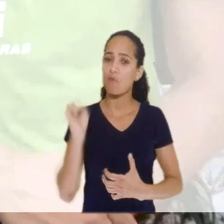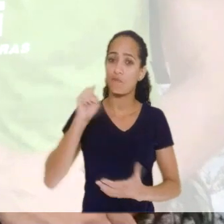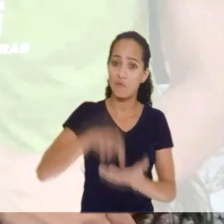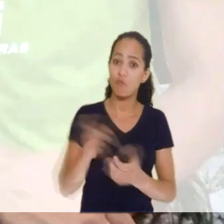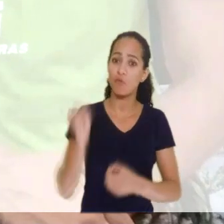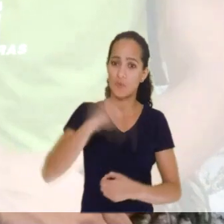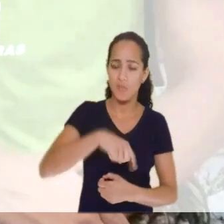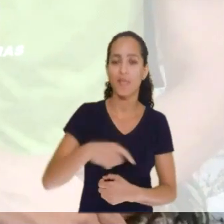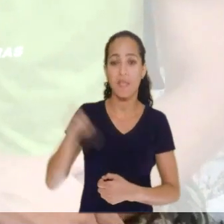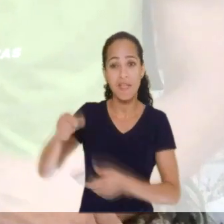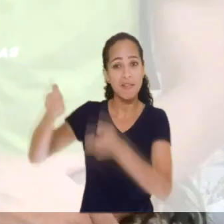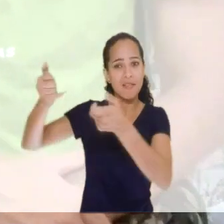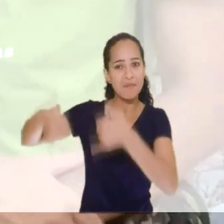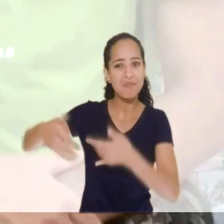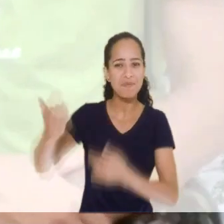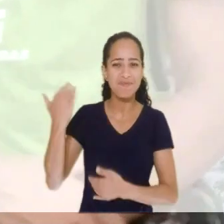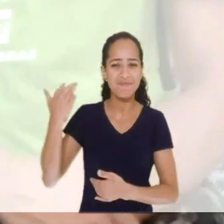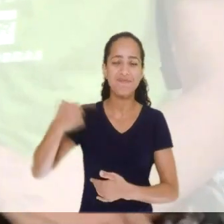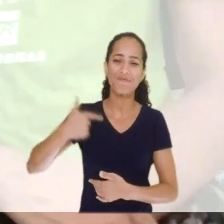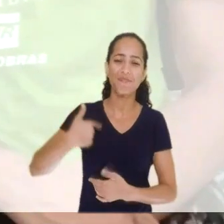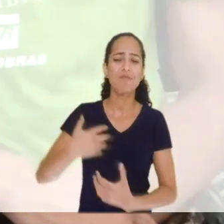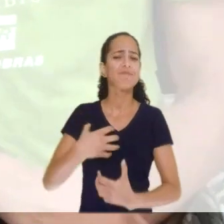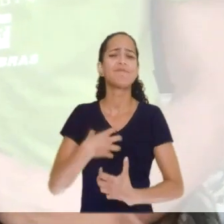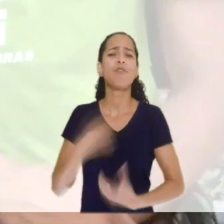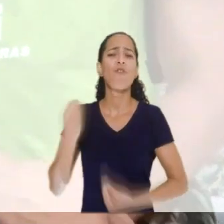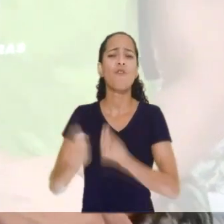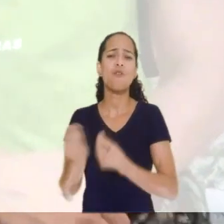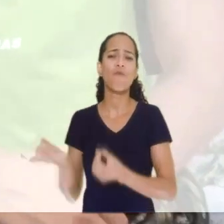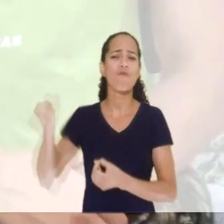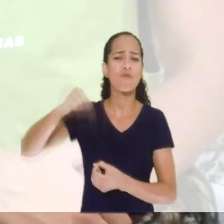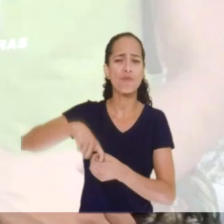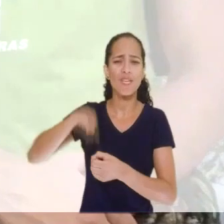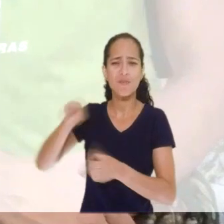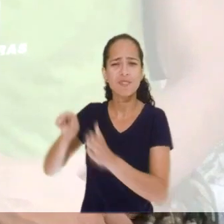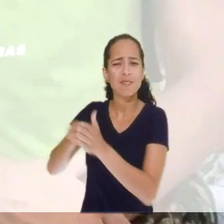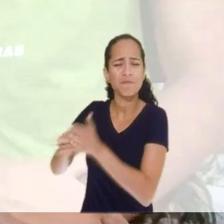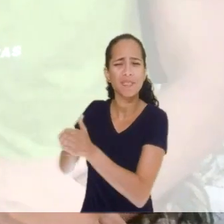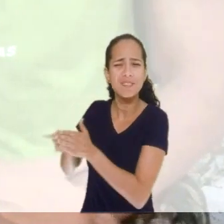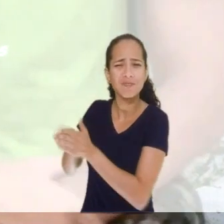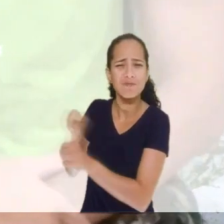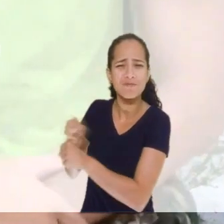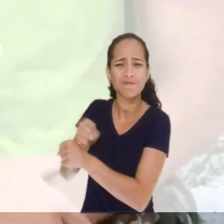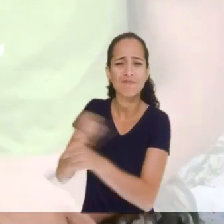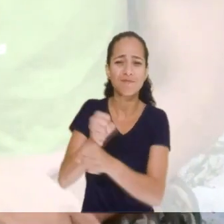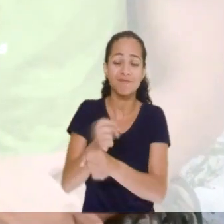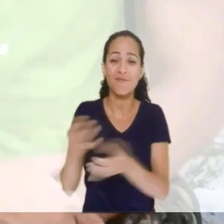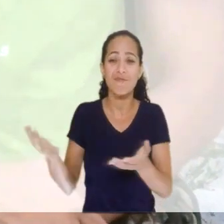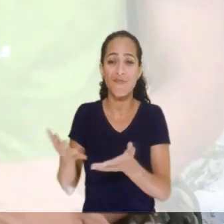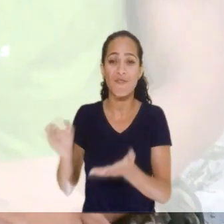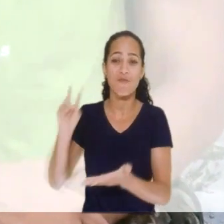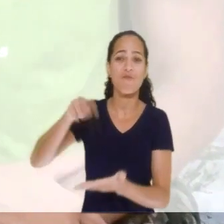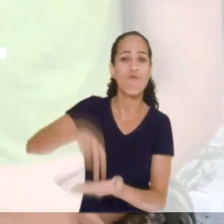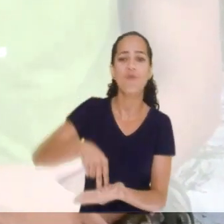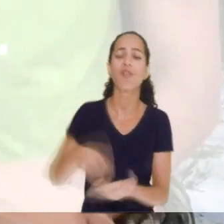mostrar. Pedro até me adiantou que ele sentiu lá, mas eu queria que você falasse, pessoal, como é que é voltar aqui depois de tantos anos de pesquisa, depois de encontrar um achado desse,